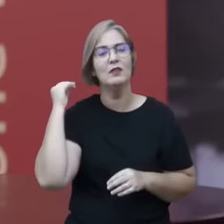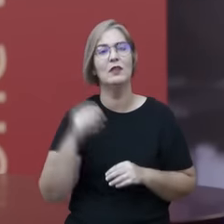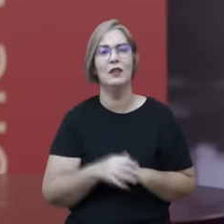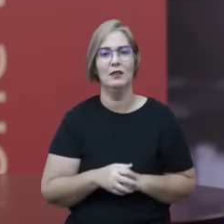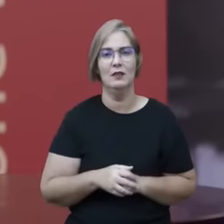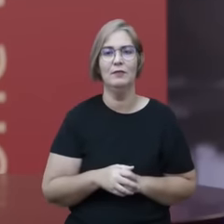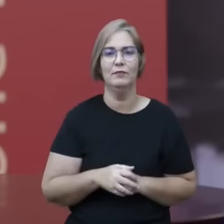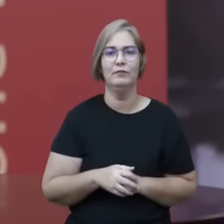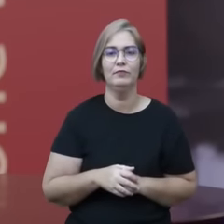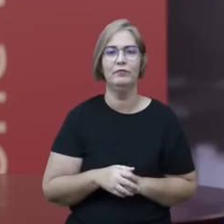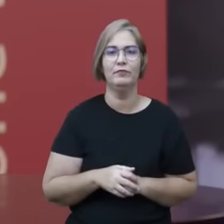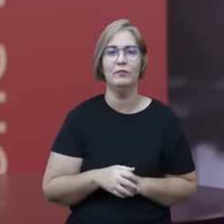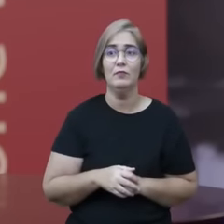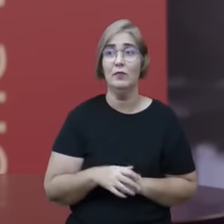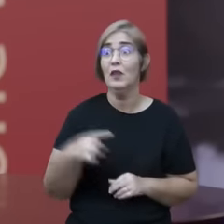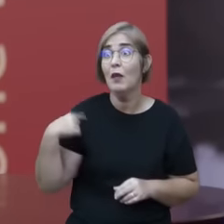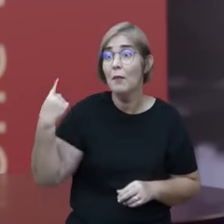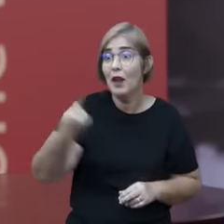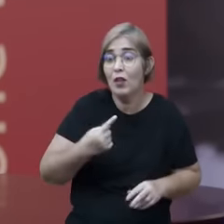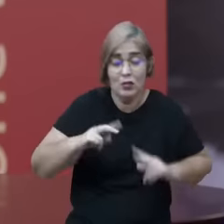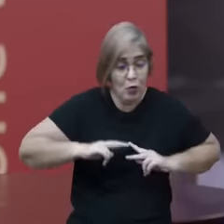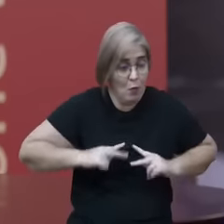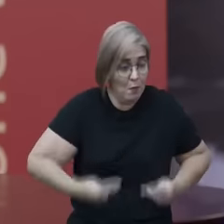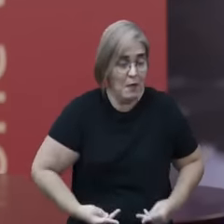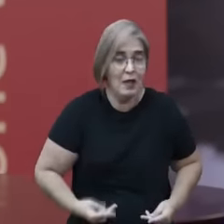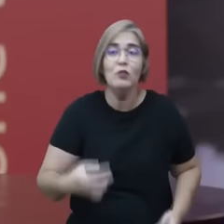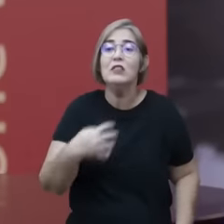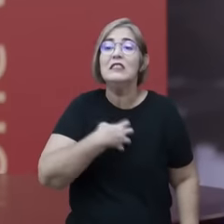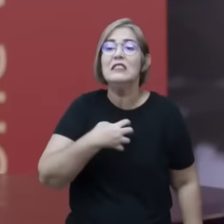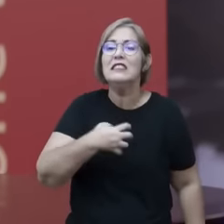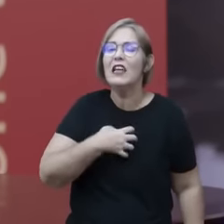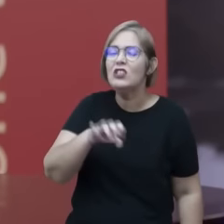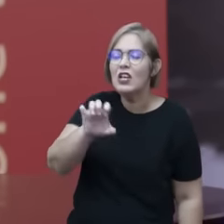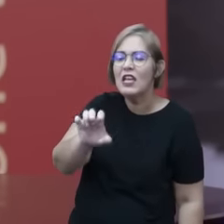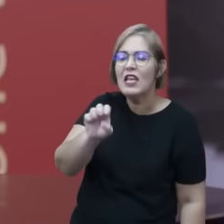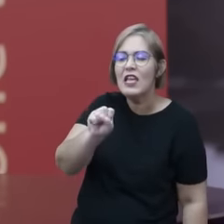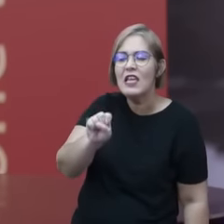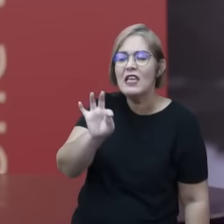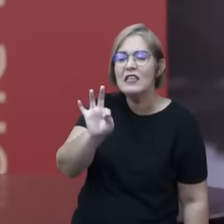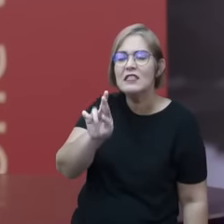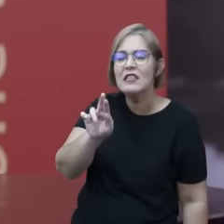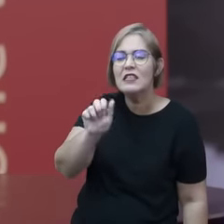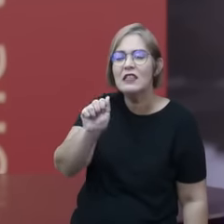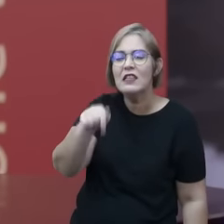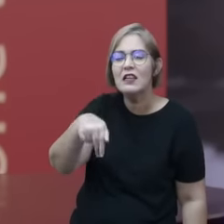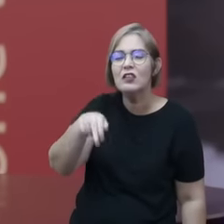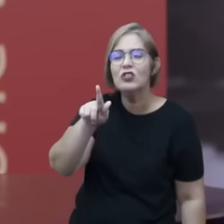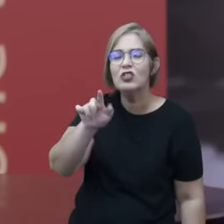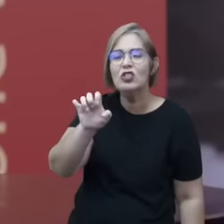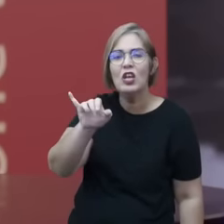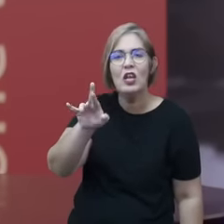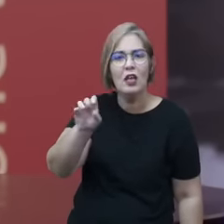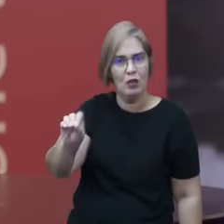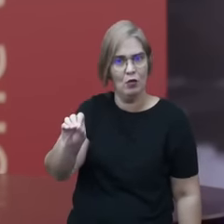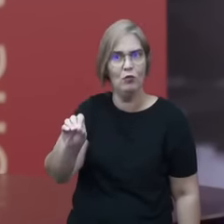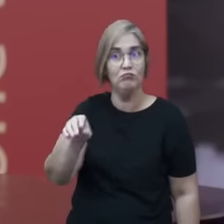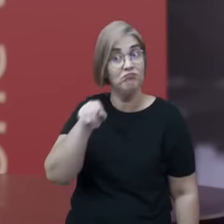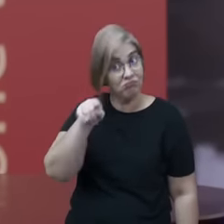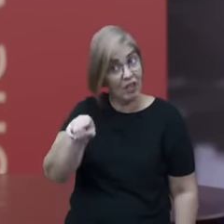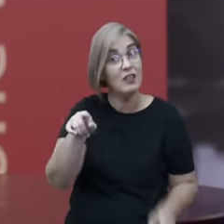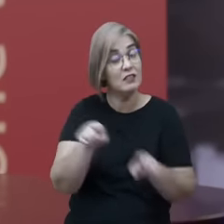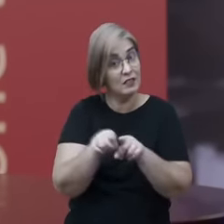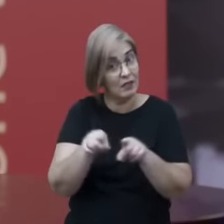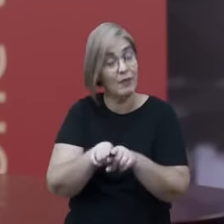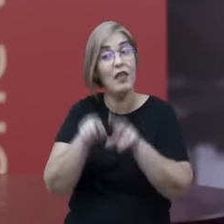mundo e o que que ele tem que fazer? Bom, buscar a salvação, não é? Essa também será uma das eh quer dizer,